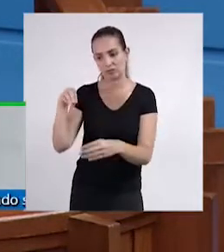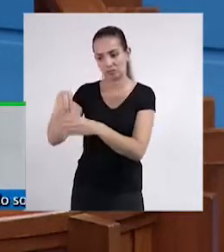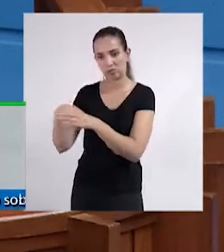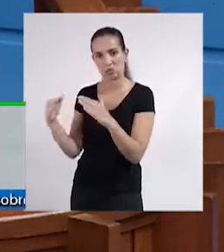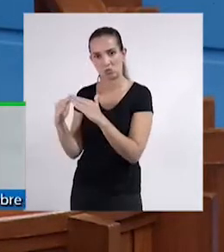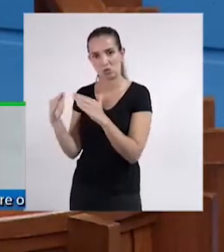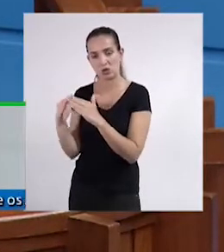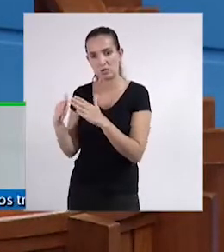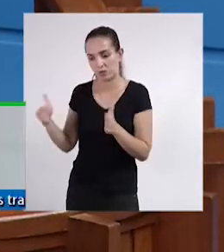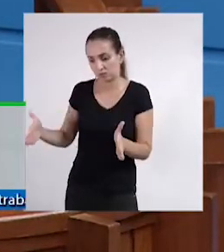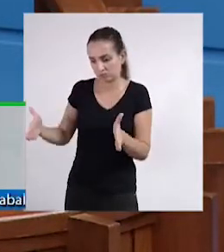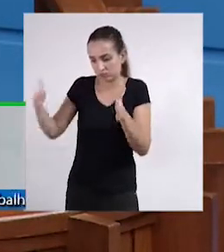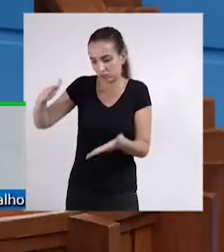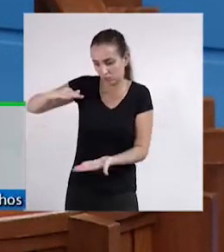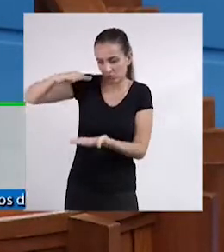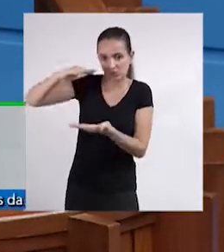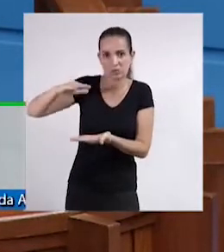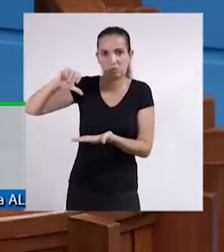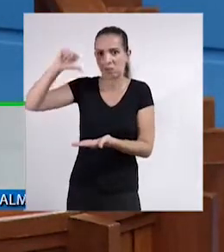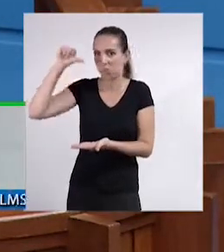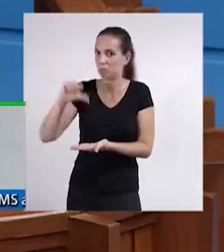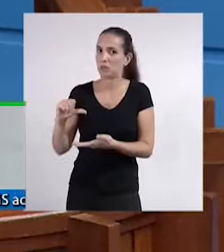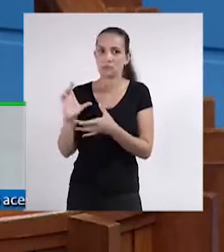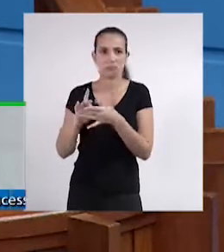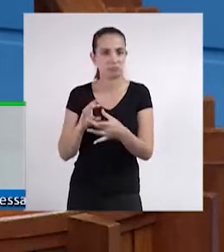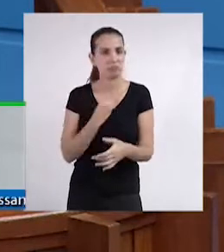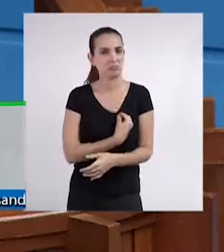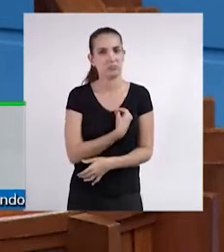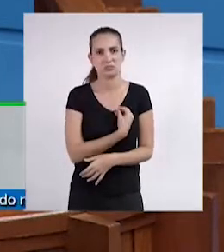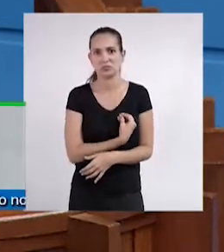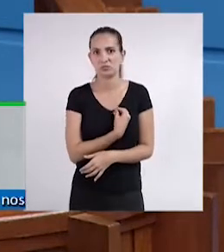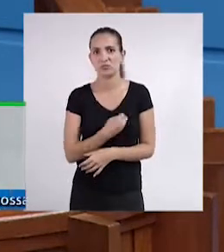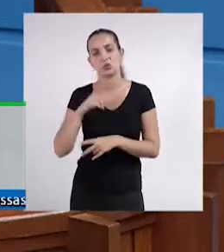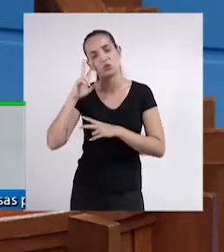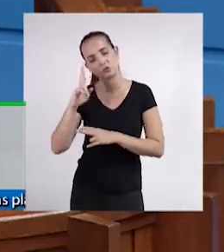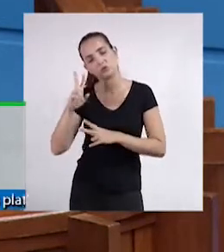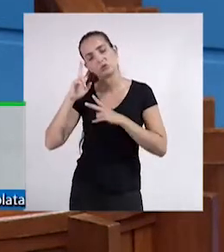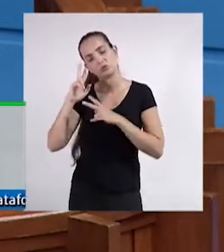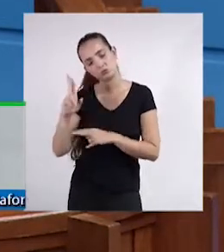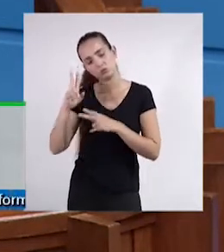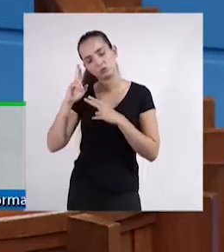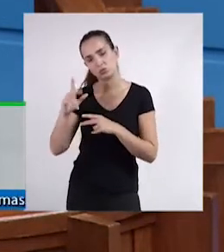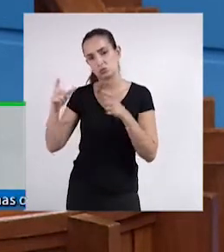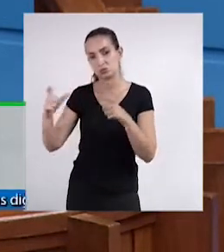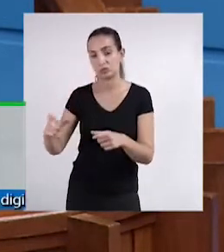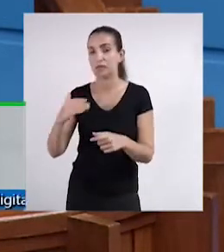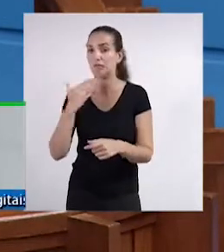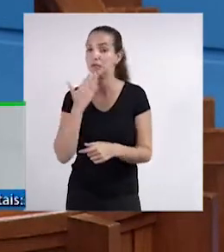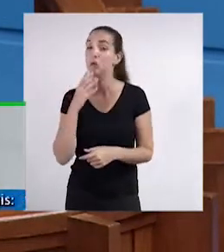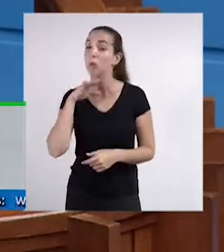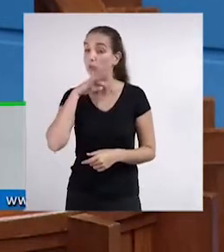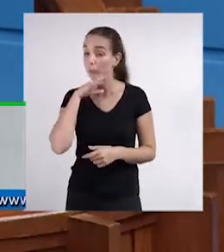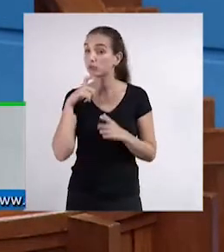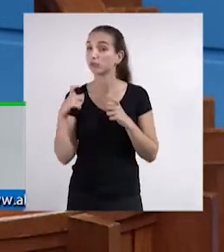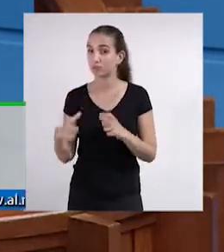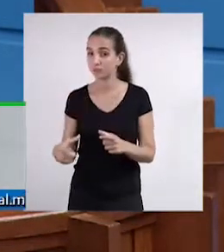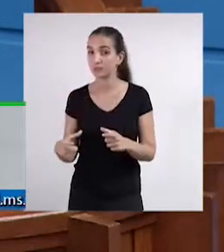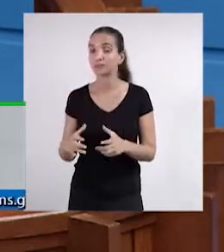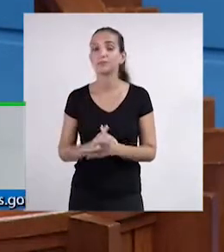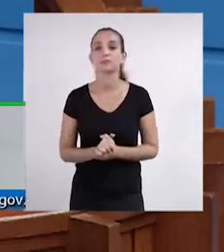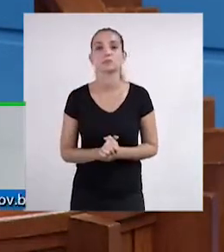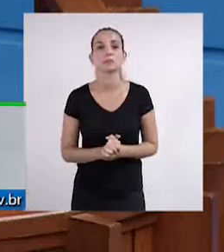contêineres, ficavam lá em péssimas condições, pernoitando, vivendo ali. Claro que